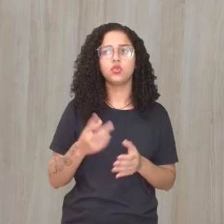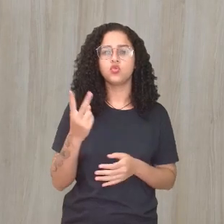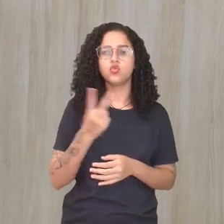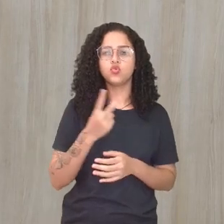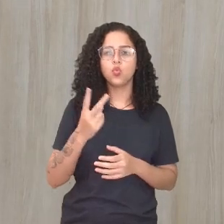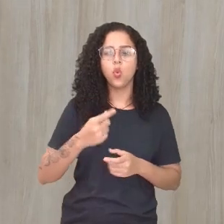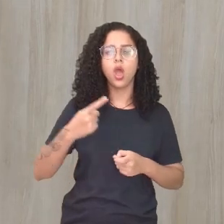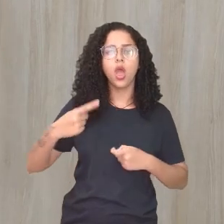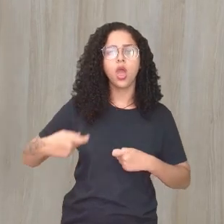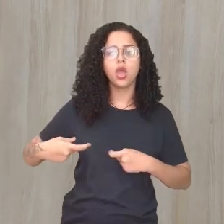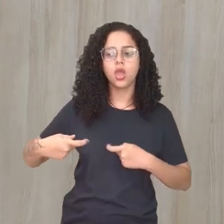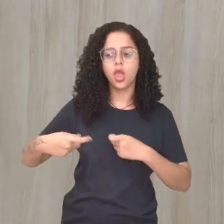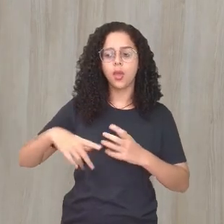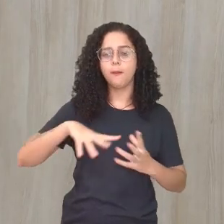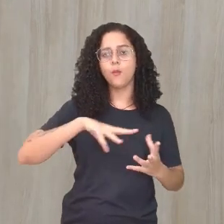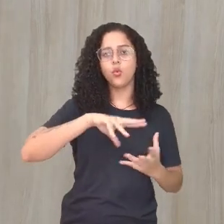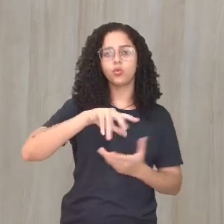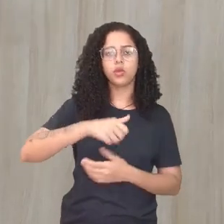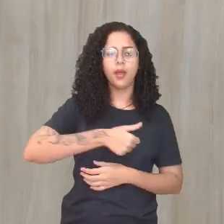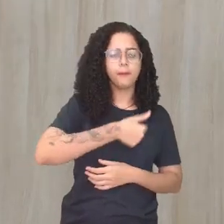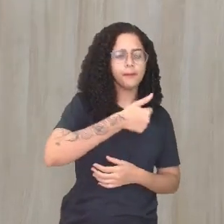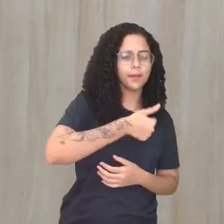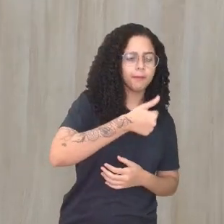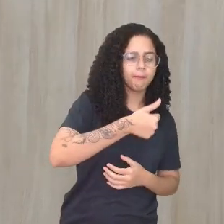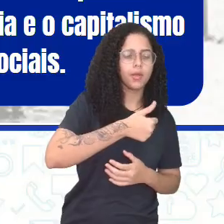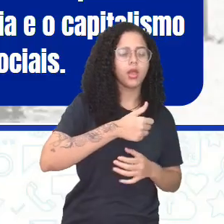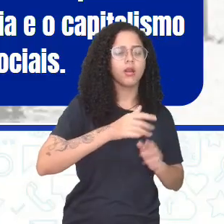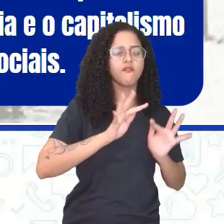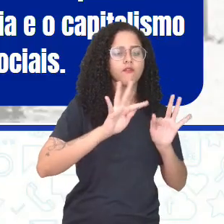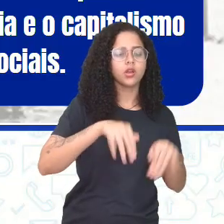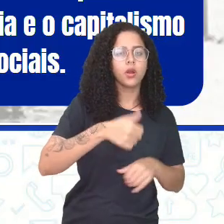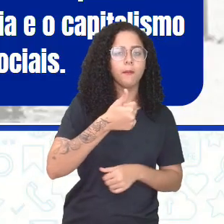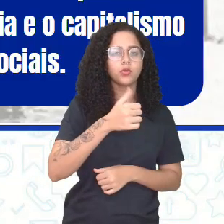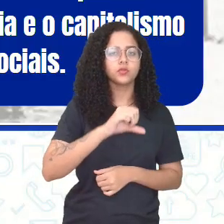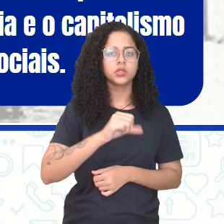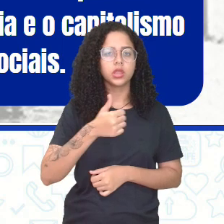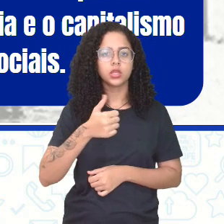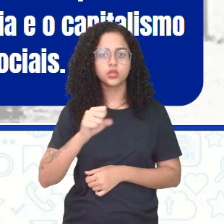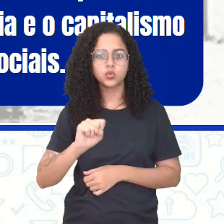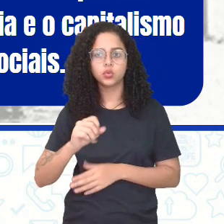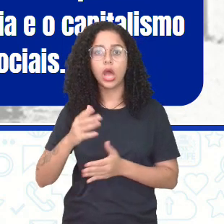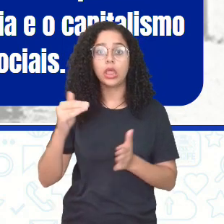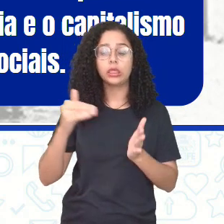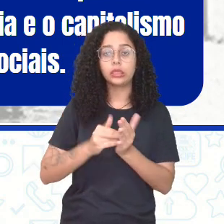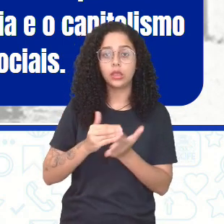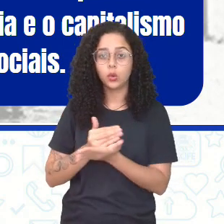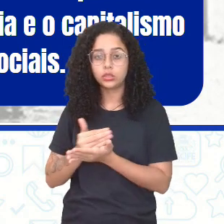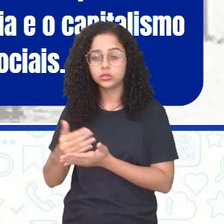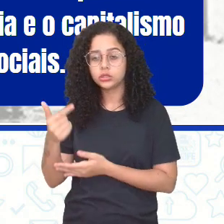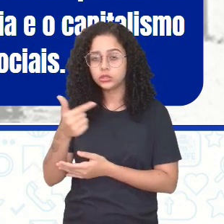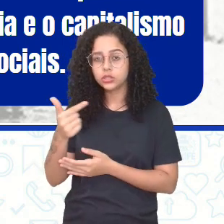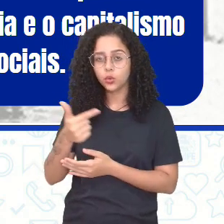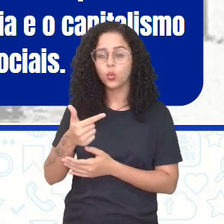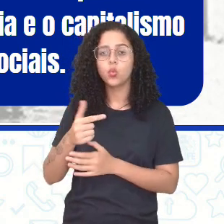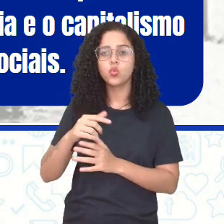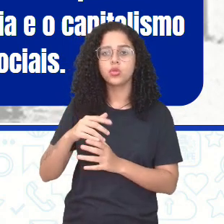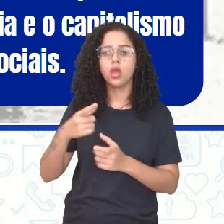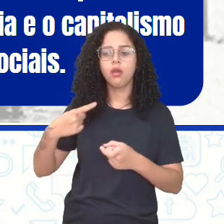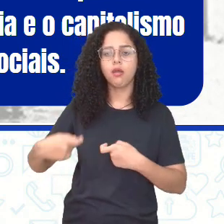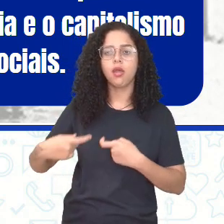guerras mundiais, né? Entre a Primeira Guerra Mundial, final 1918, até o início da Segunda Guerra,